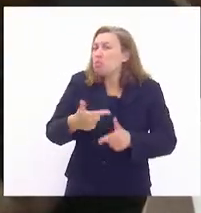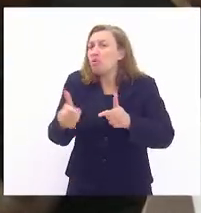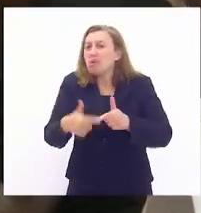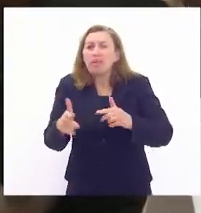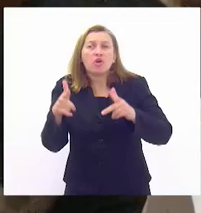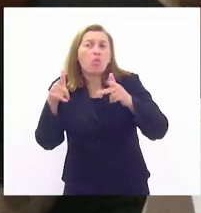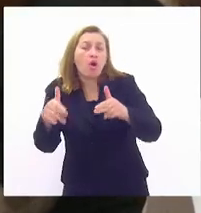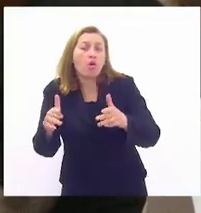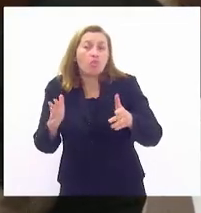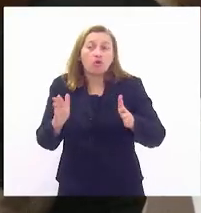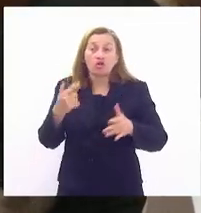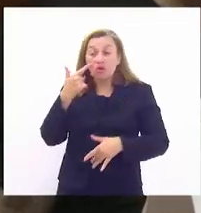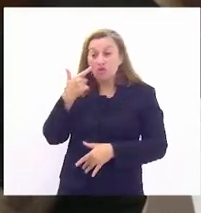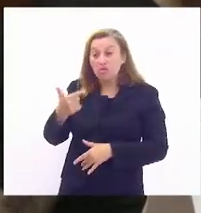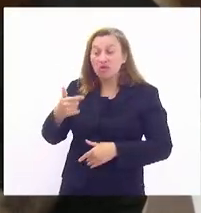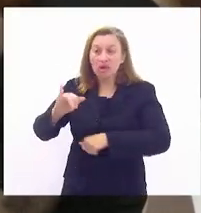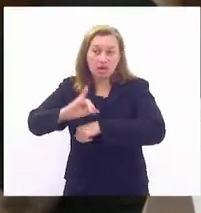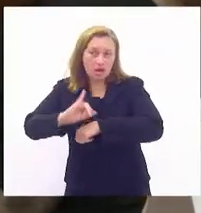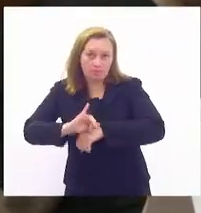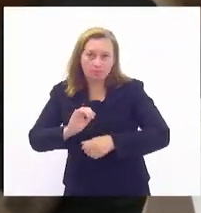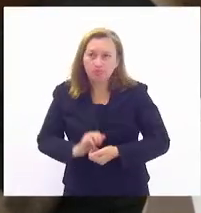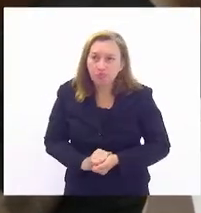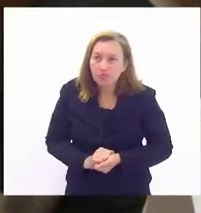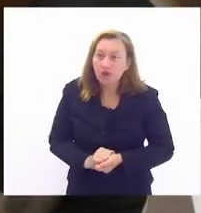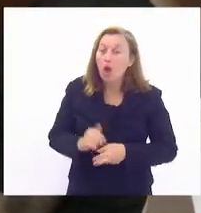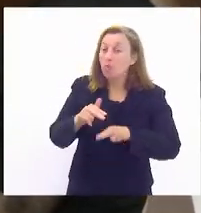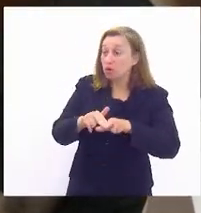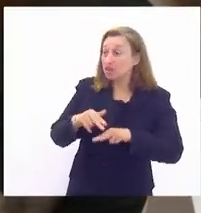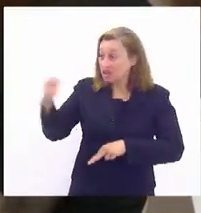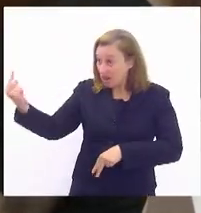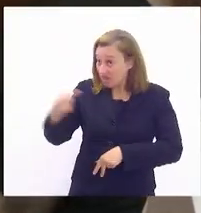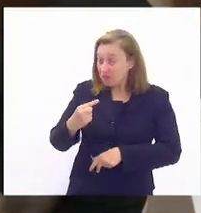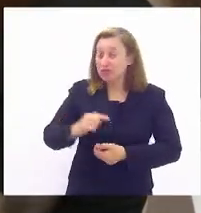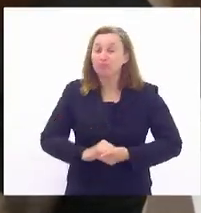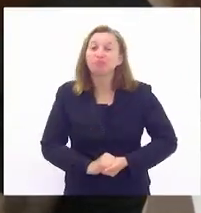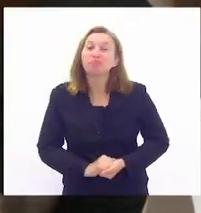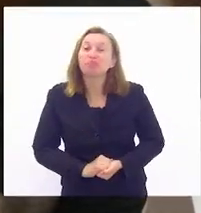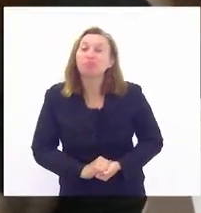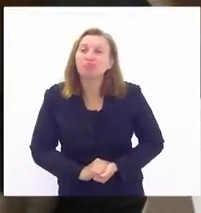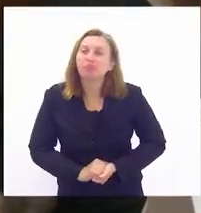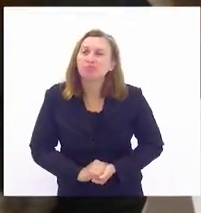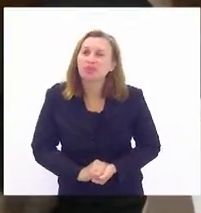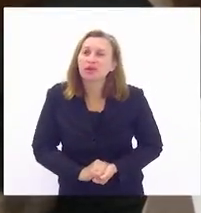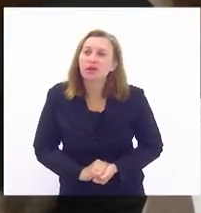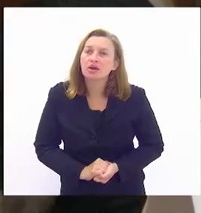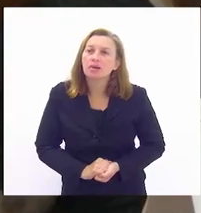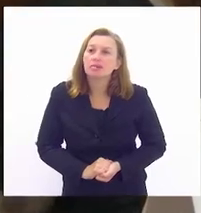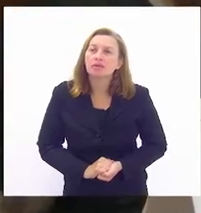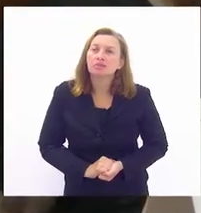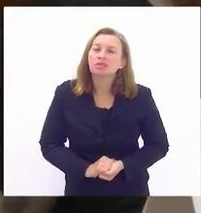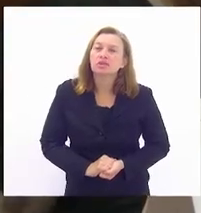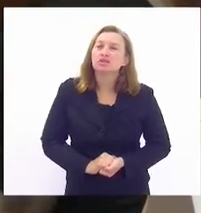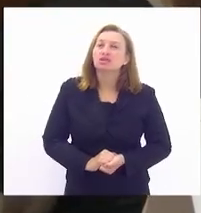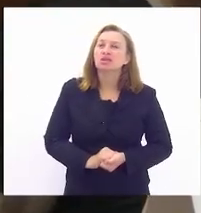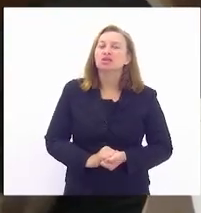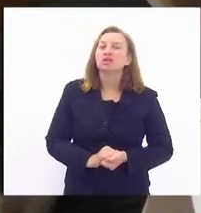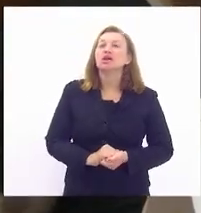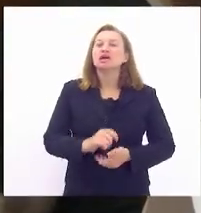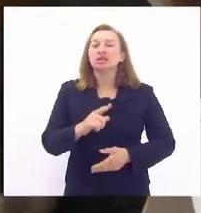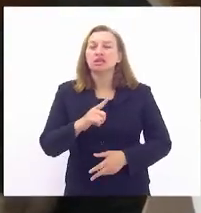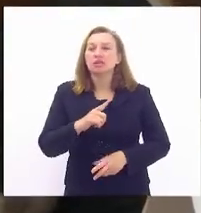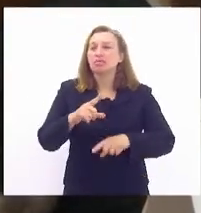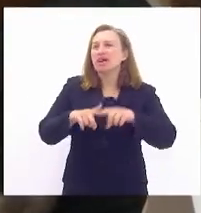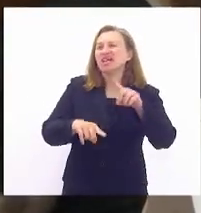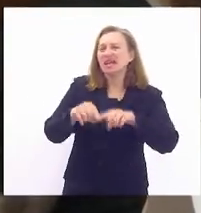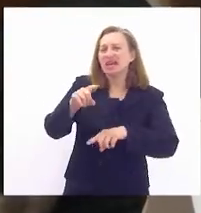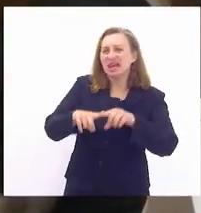do meio ambiente. A poluição em Volta Redonda é muito evidente. Nós temos os índices de material particulado, né? Que é